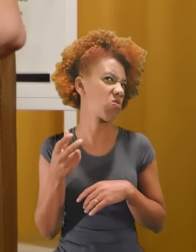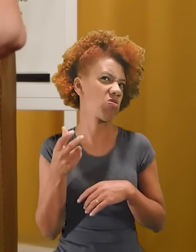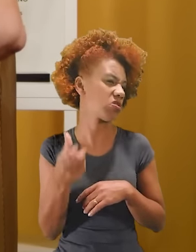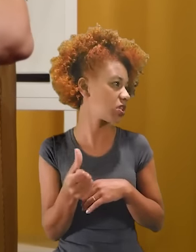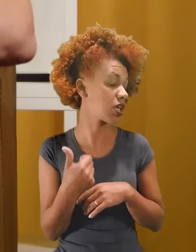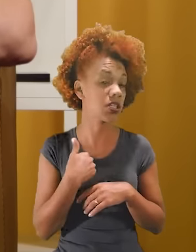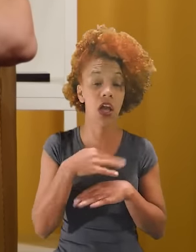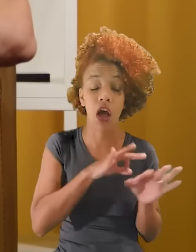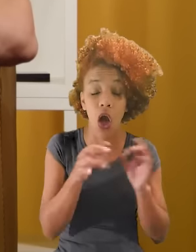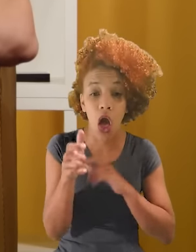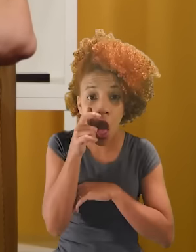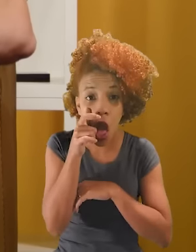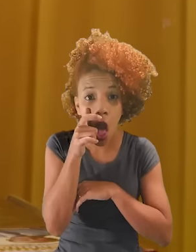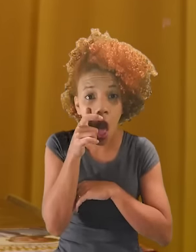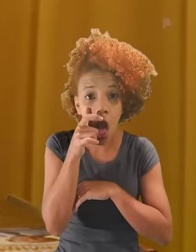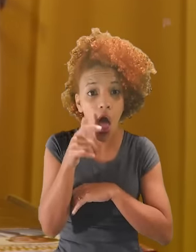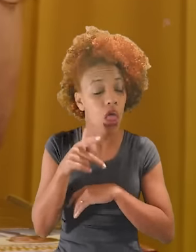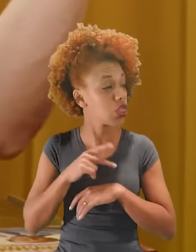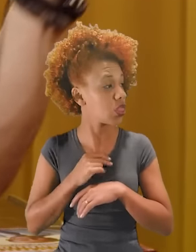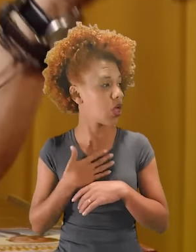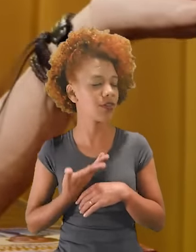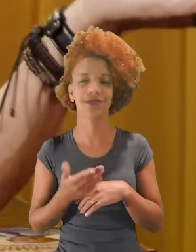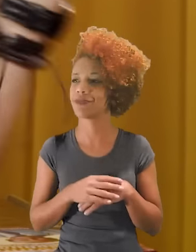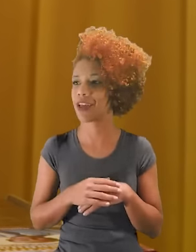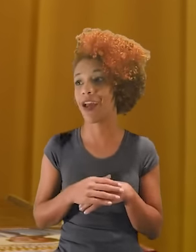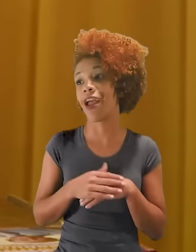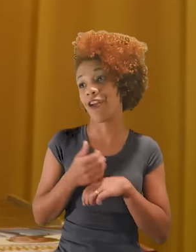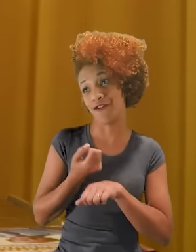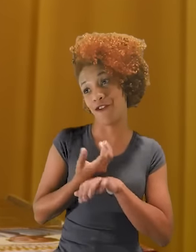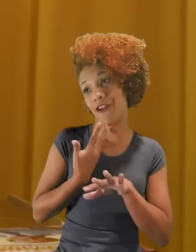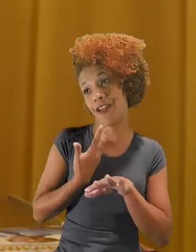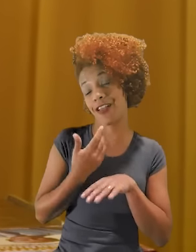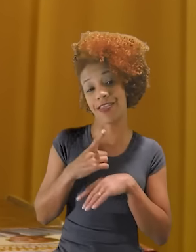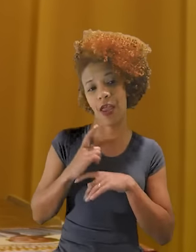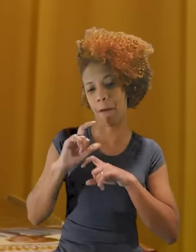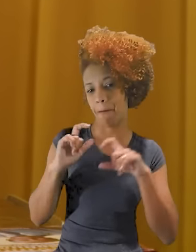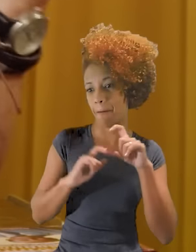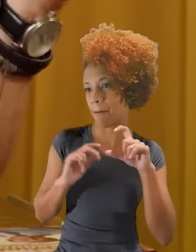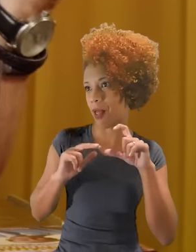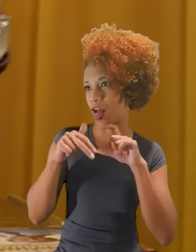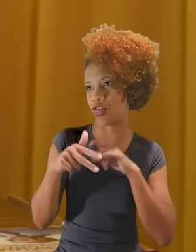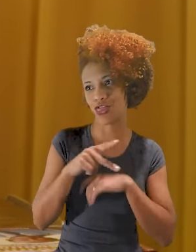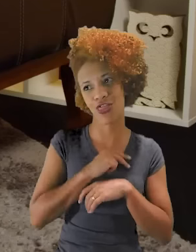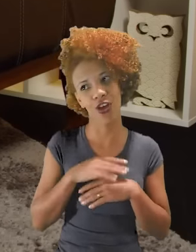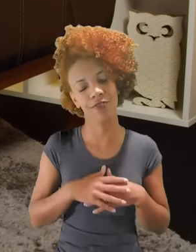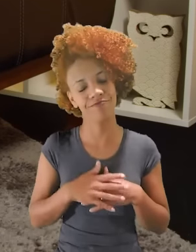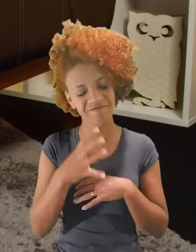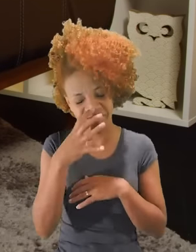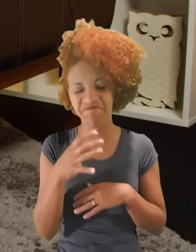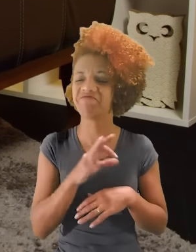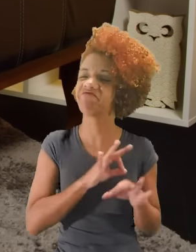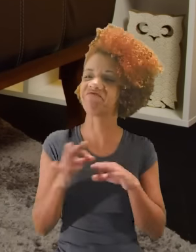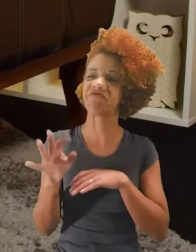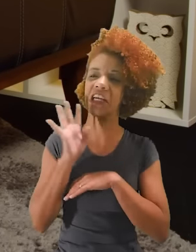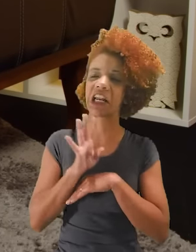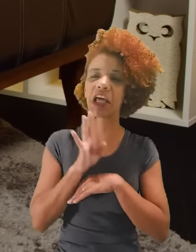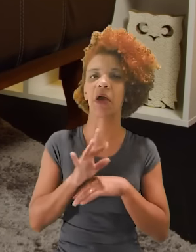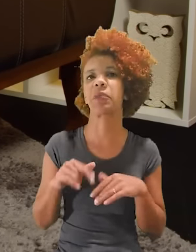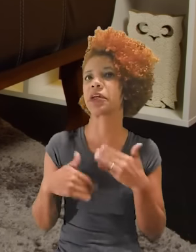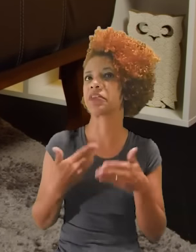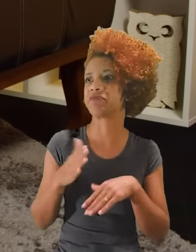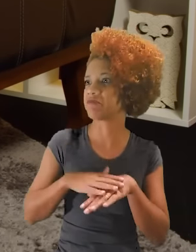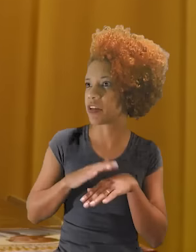eu vi aquilo e eu fiquei muito fascinado. Pô, você ainda viu um filme híbrido, né? Você ainda viu um filme com animação, você fica muito mais fascinado. Puta, que legal. Ele fez isso